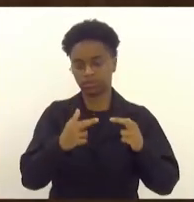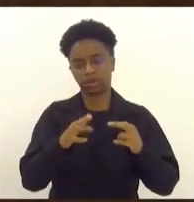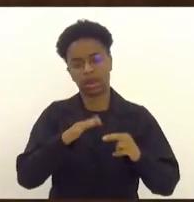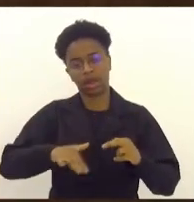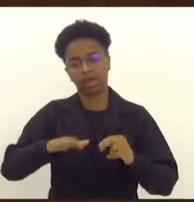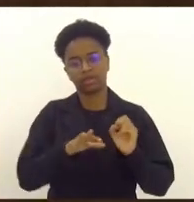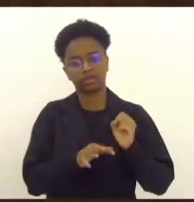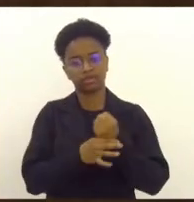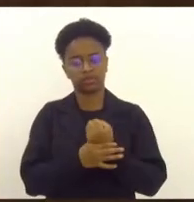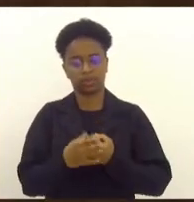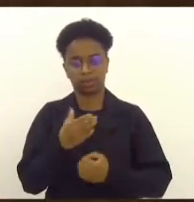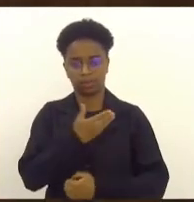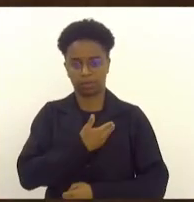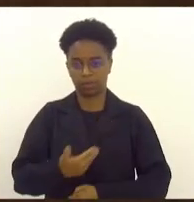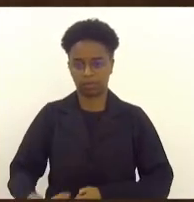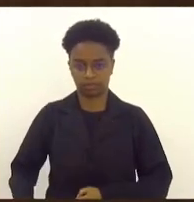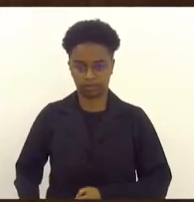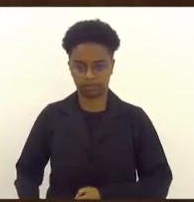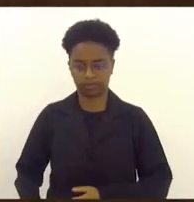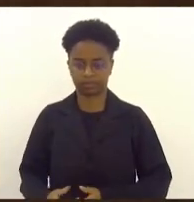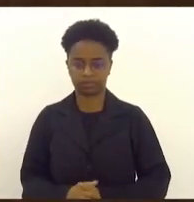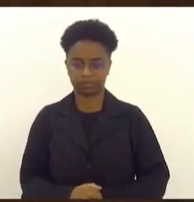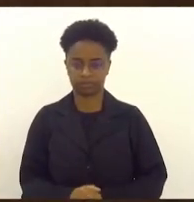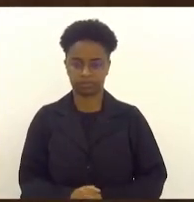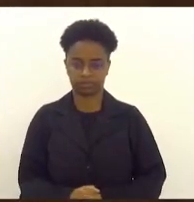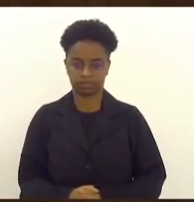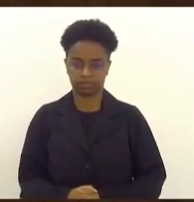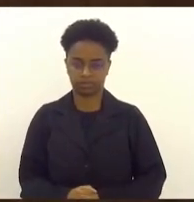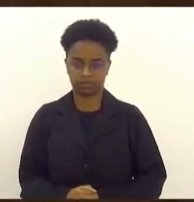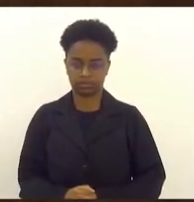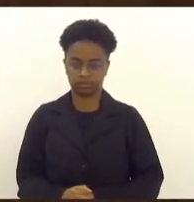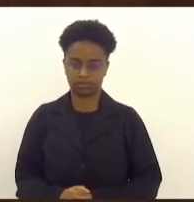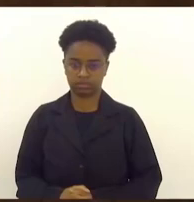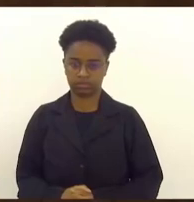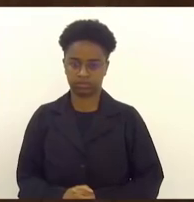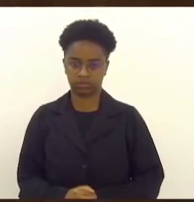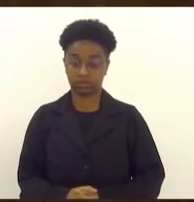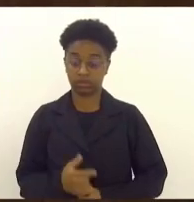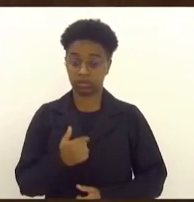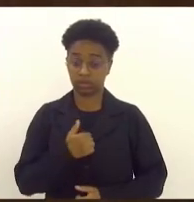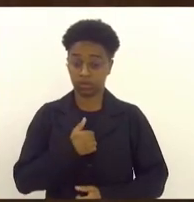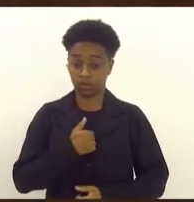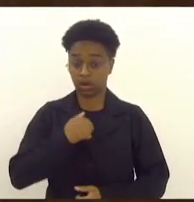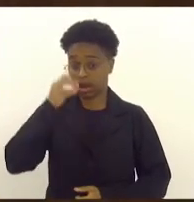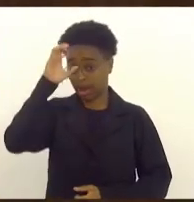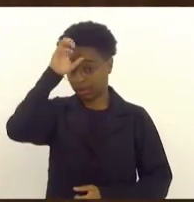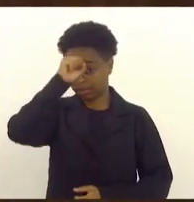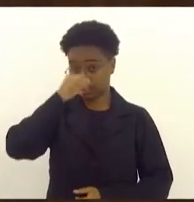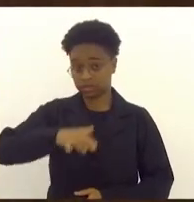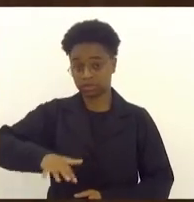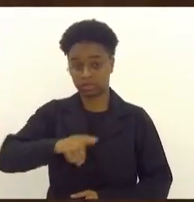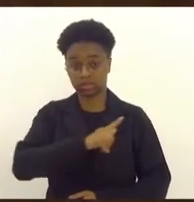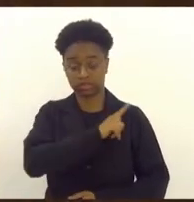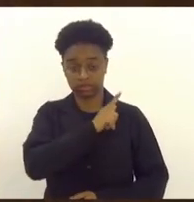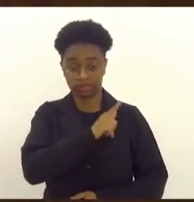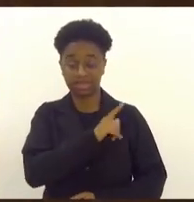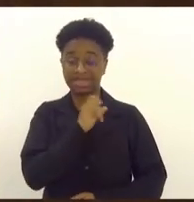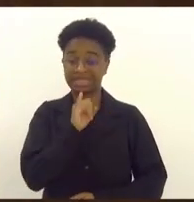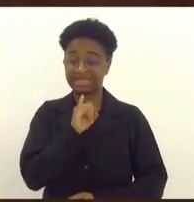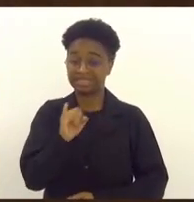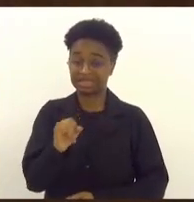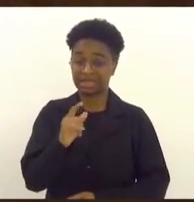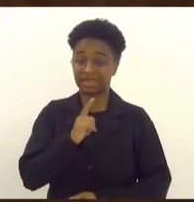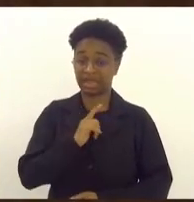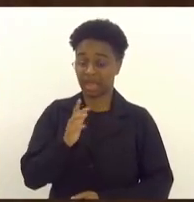pública sem exceção aprendi fazendo gestão que quando você tem